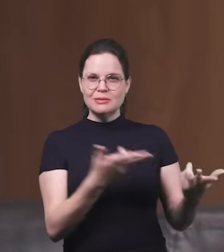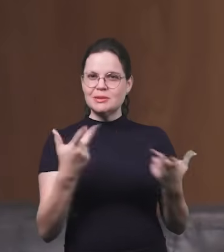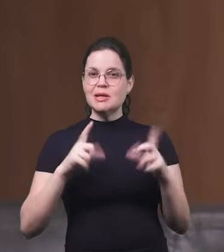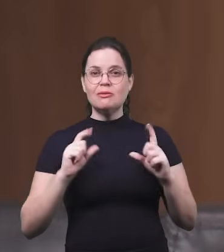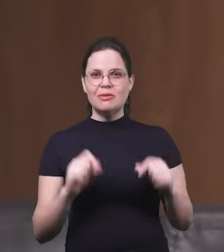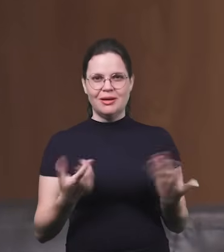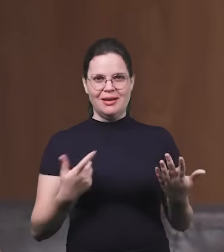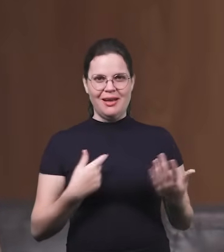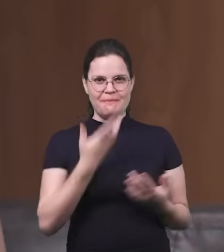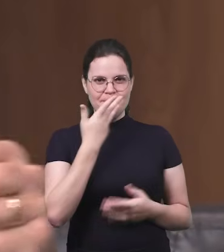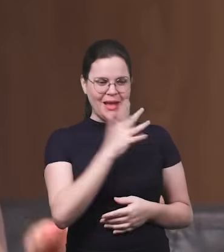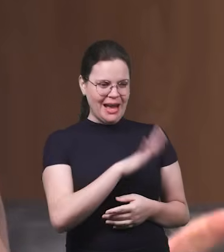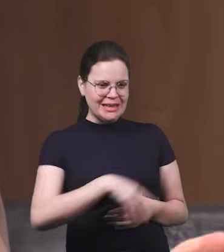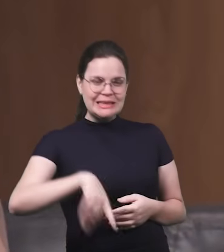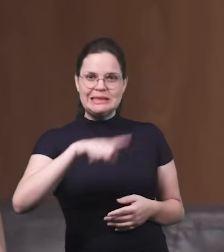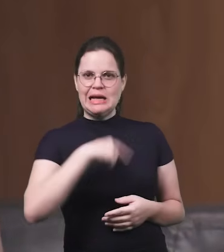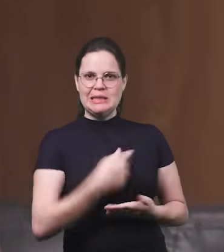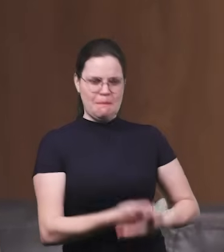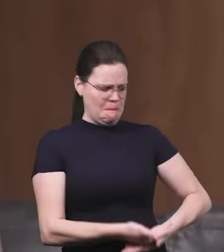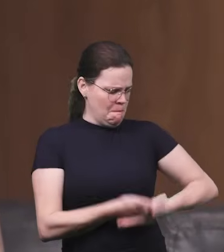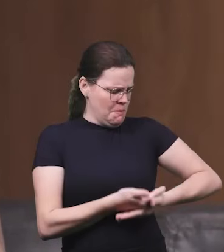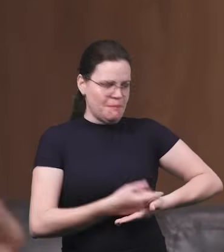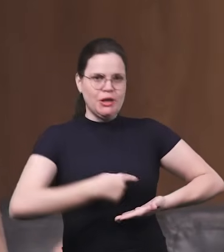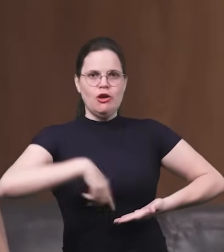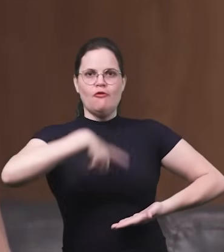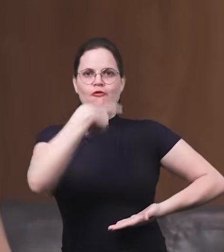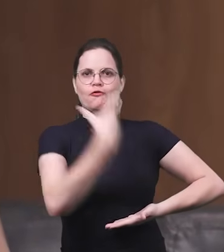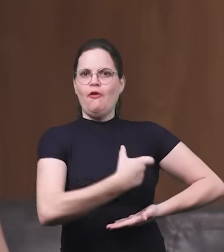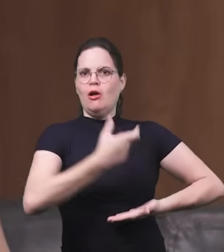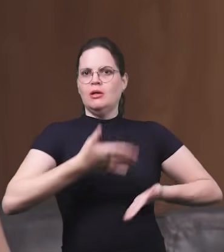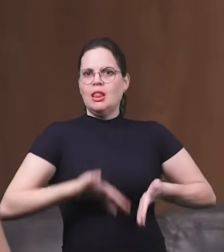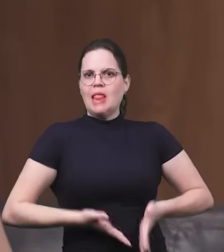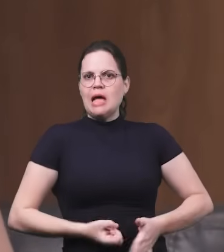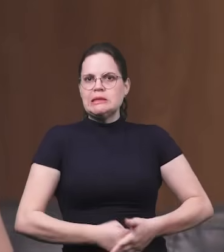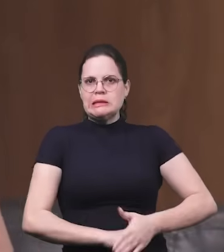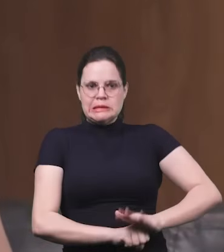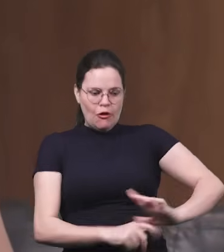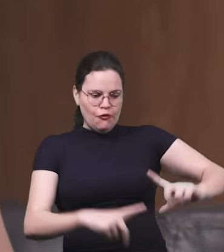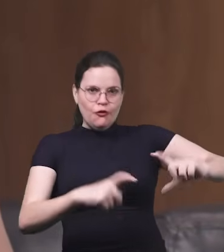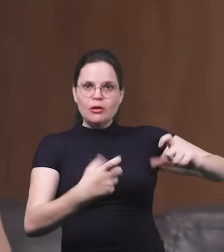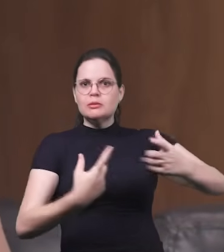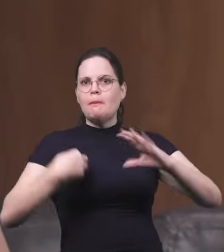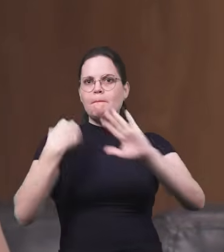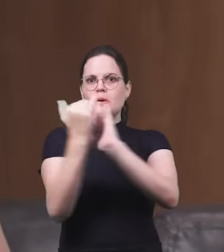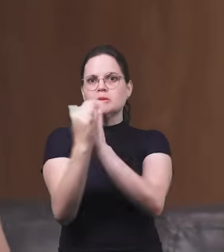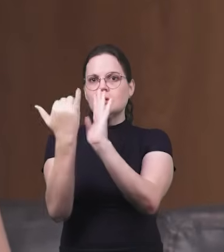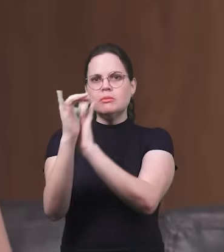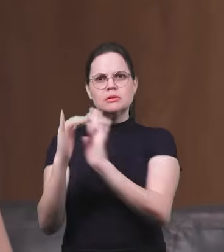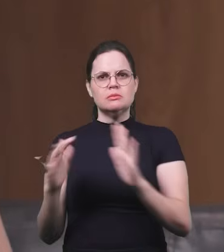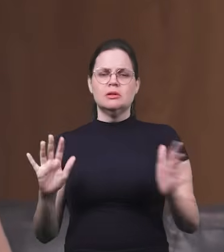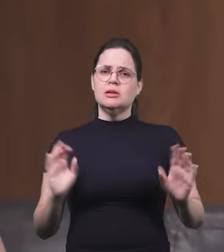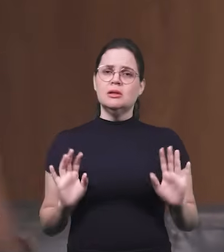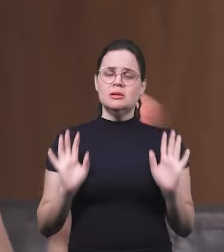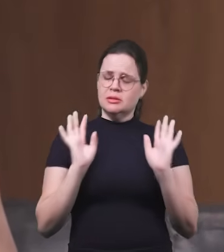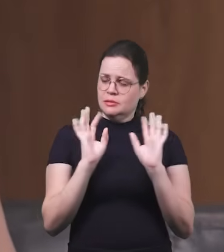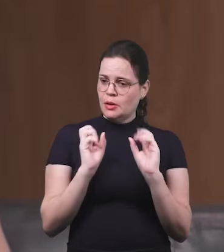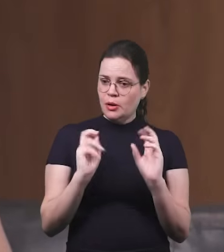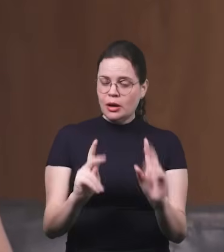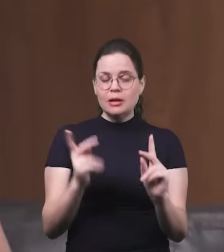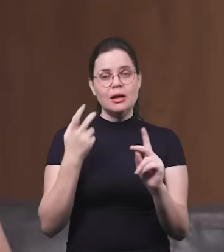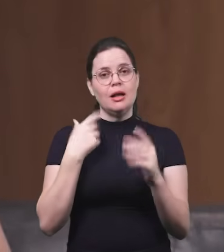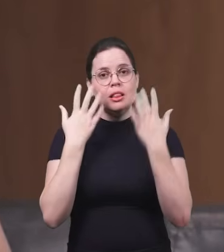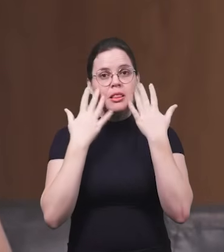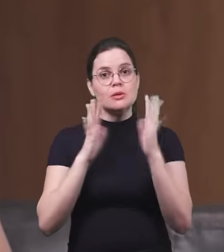sendo exposto, e é uma fala, e é uma foto, e isso faz parte da vida até, natural a todos nós, mas nós temos que